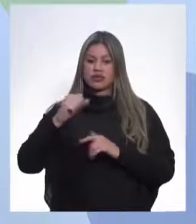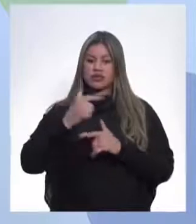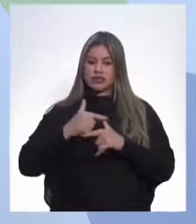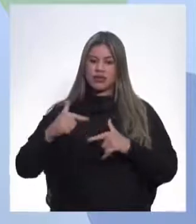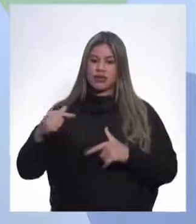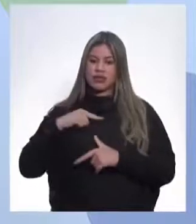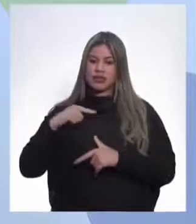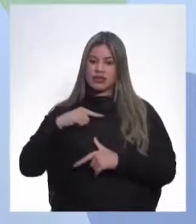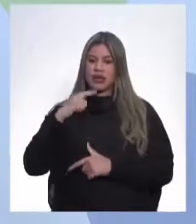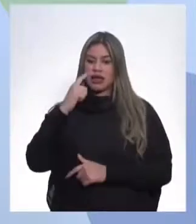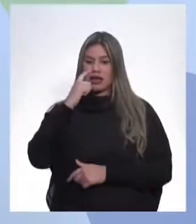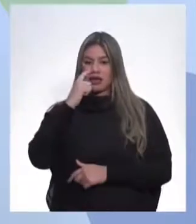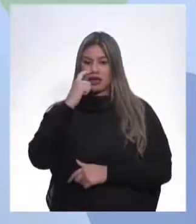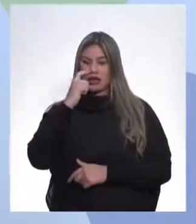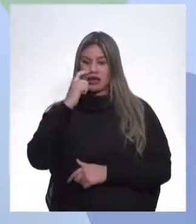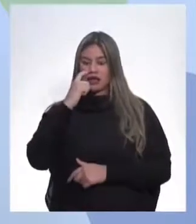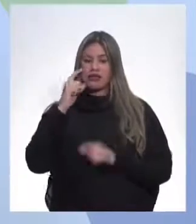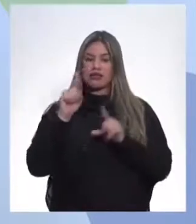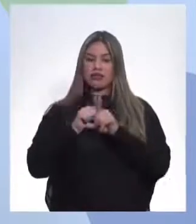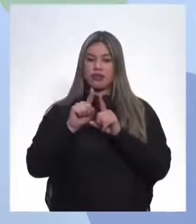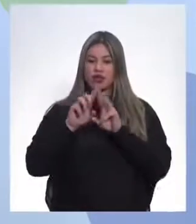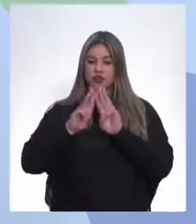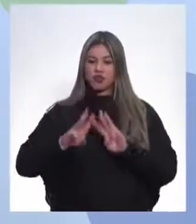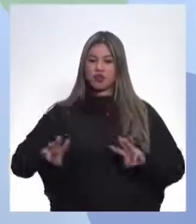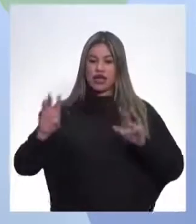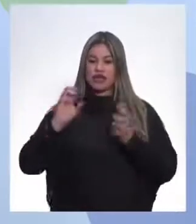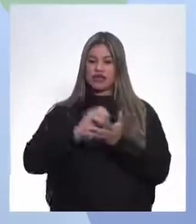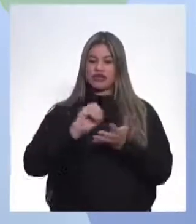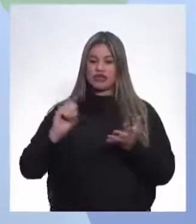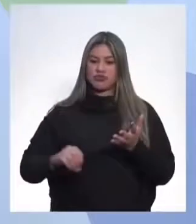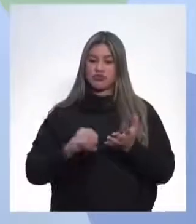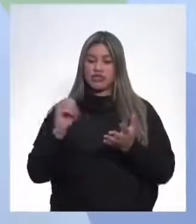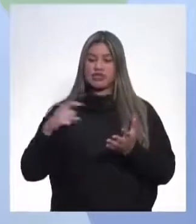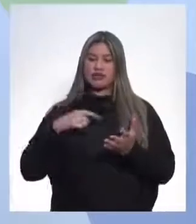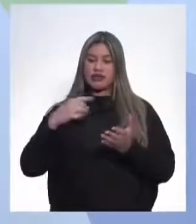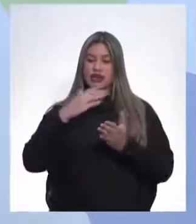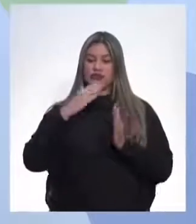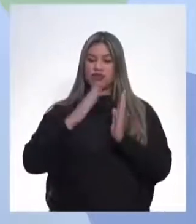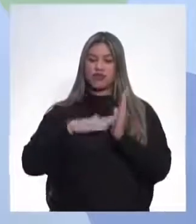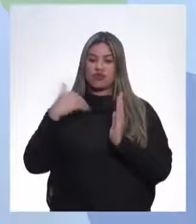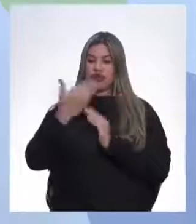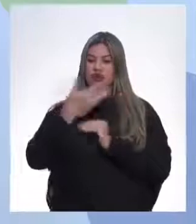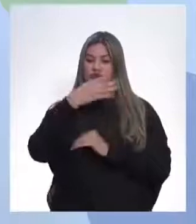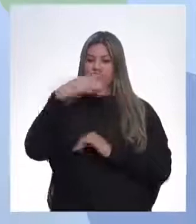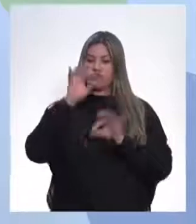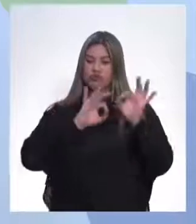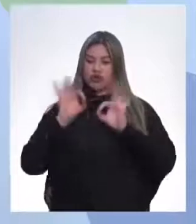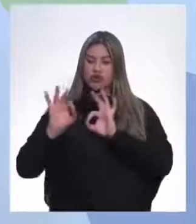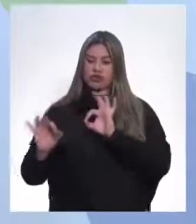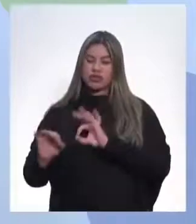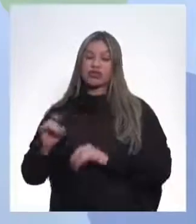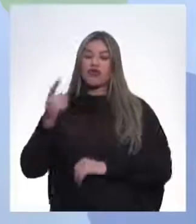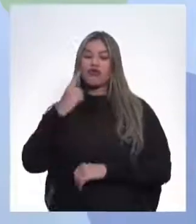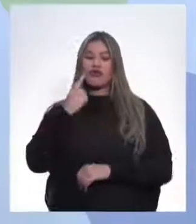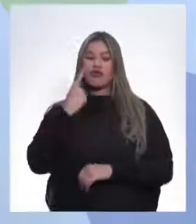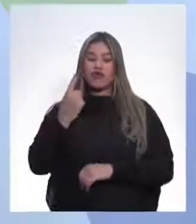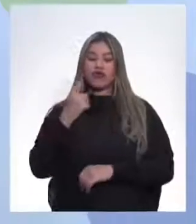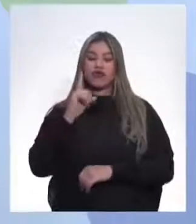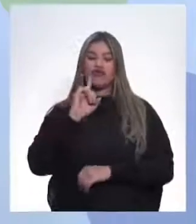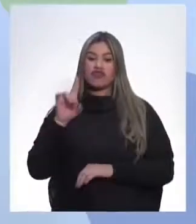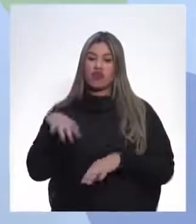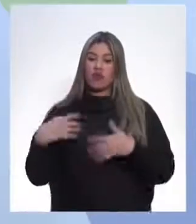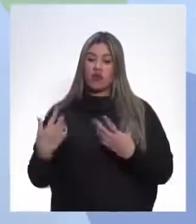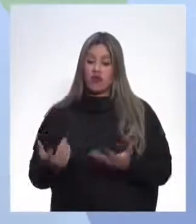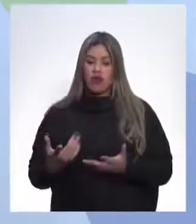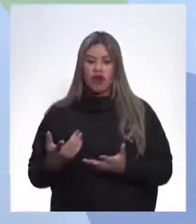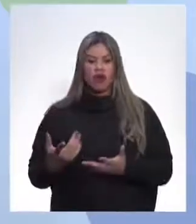programação, inclusive no site do Centro de Mídias tem toda a programação. Acompanhem no site que vocês veem qual dia vai ser a aplicação. Agora, de cabeça,